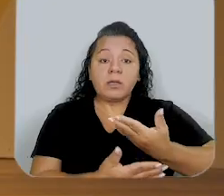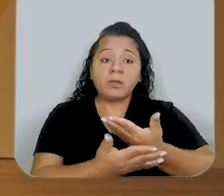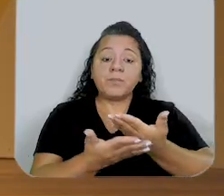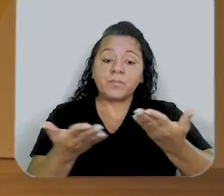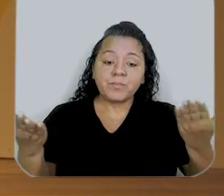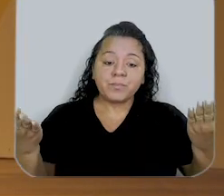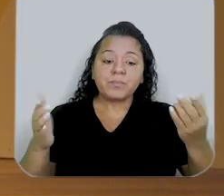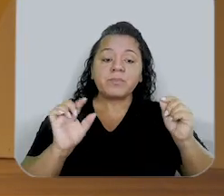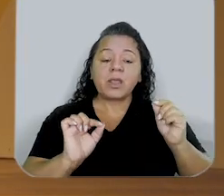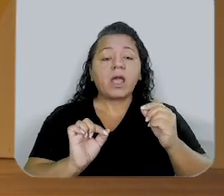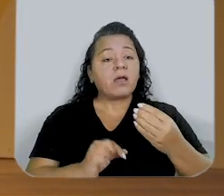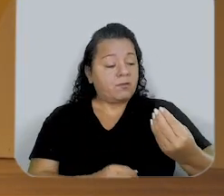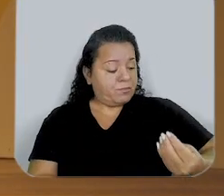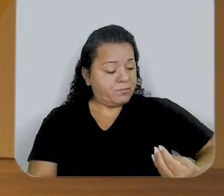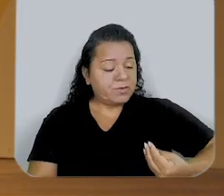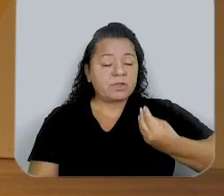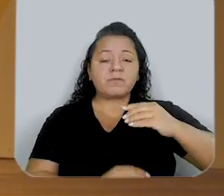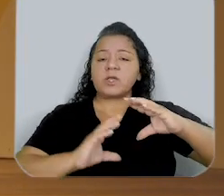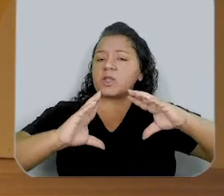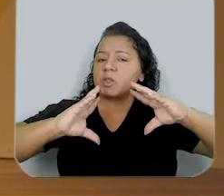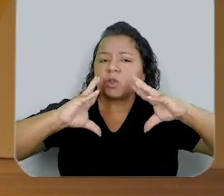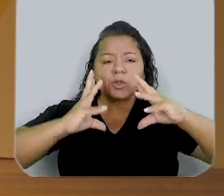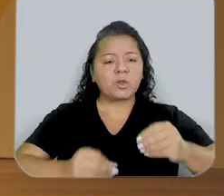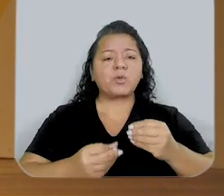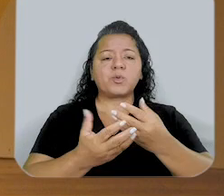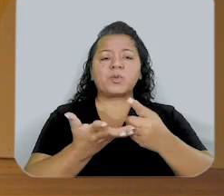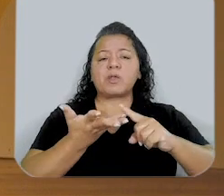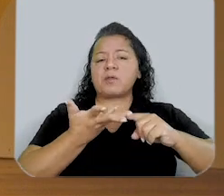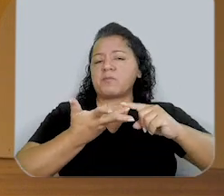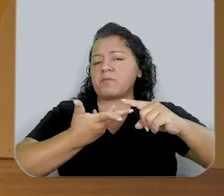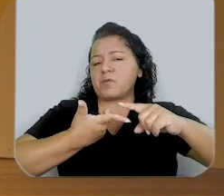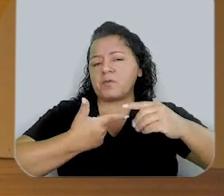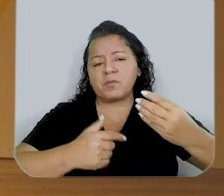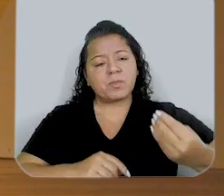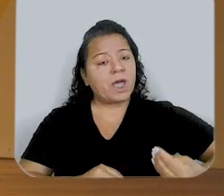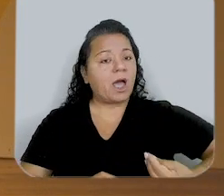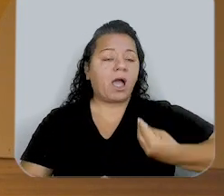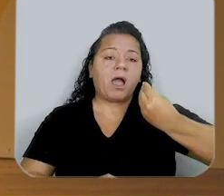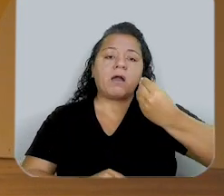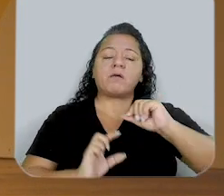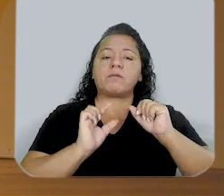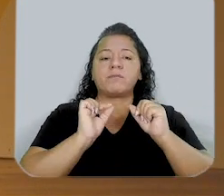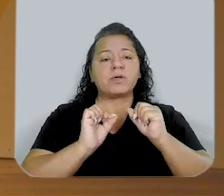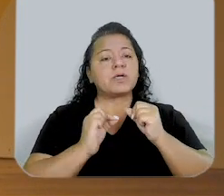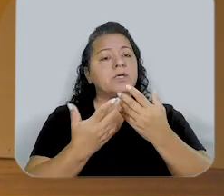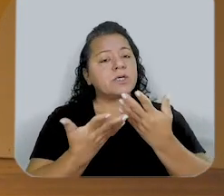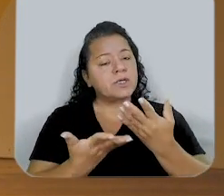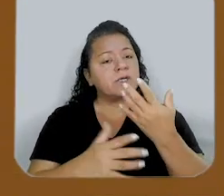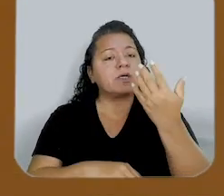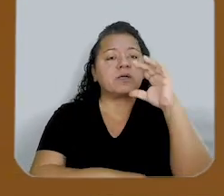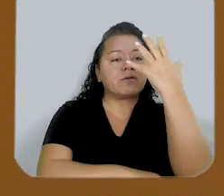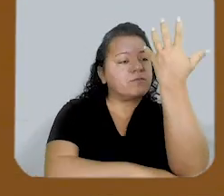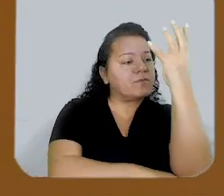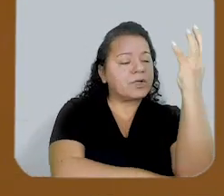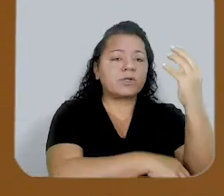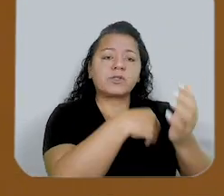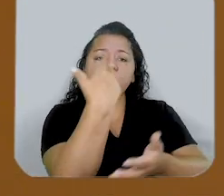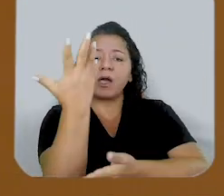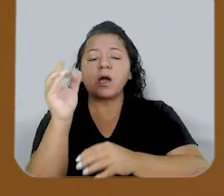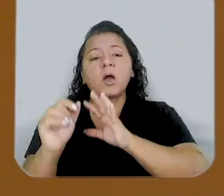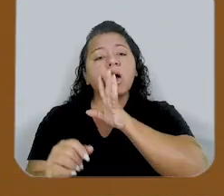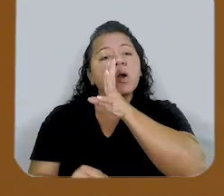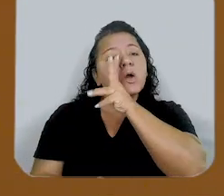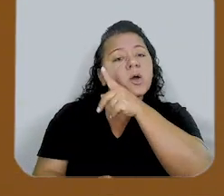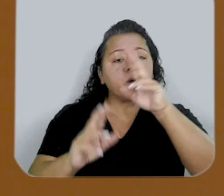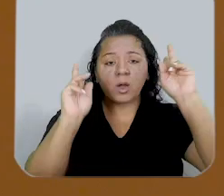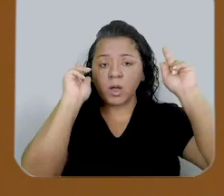porque quando se fala vida, se fala em todas as formas de vida, né? Desde vegetal, animal e humana especificamente